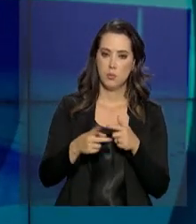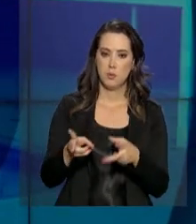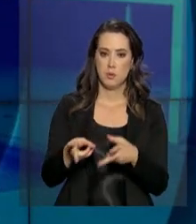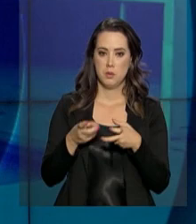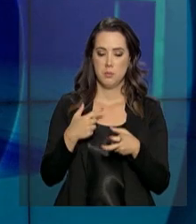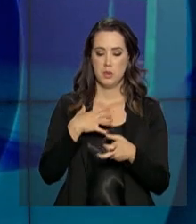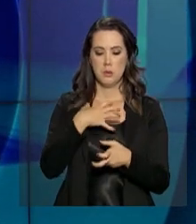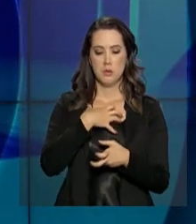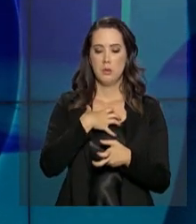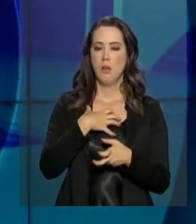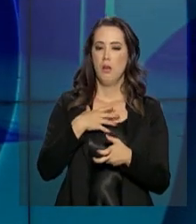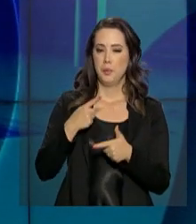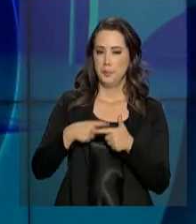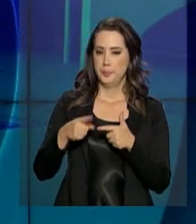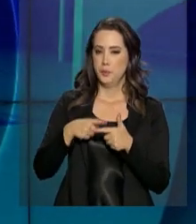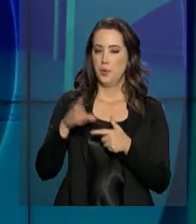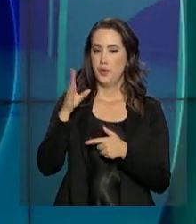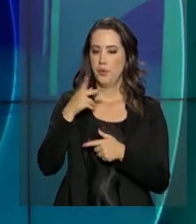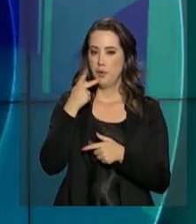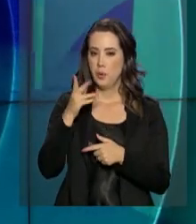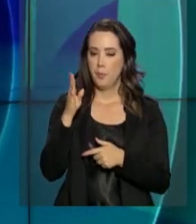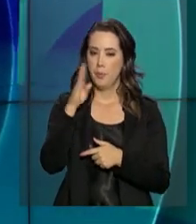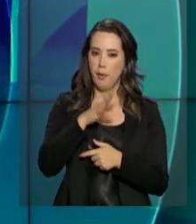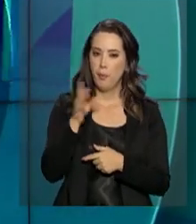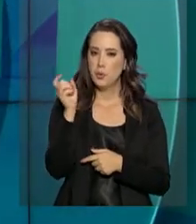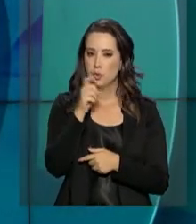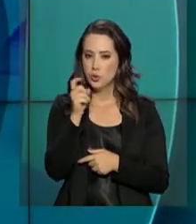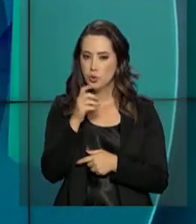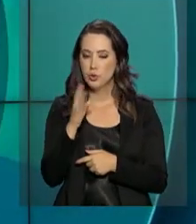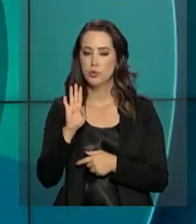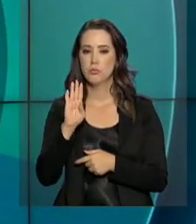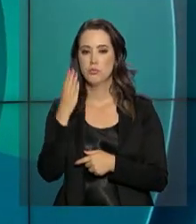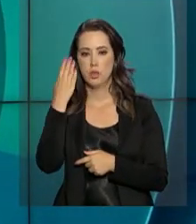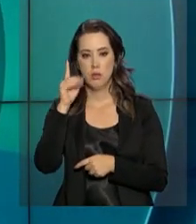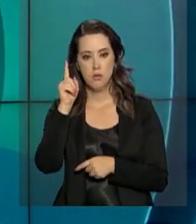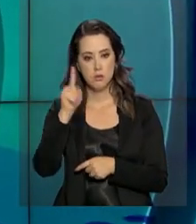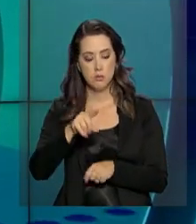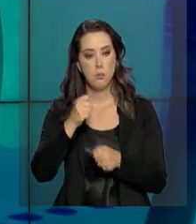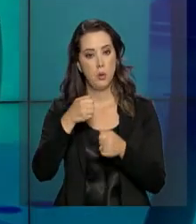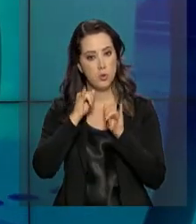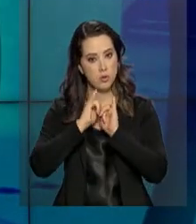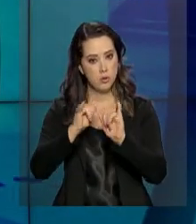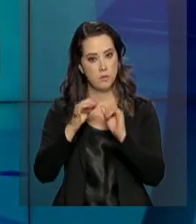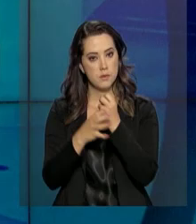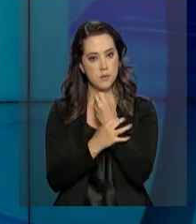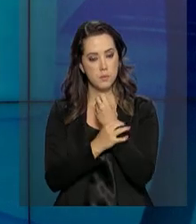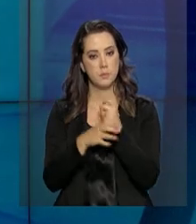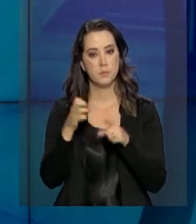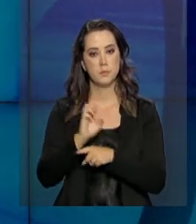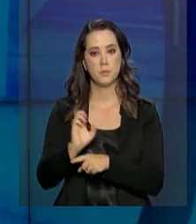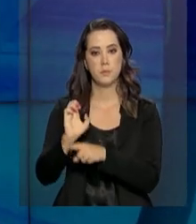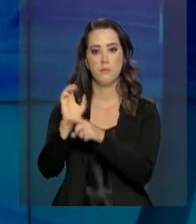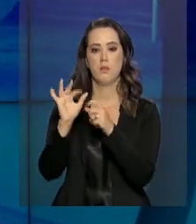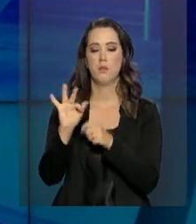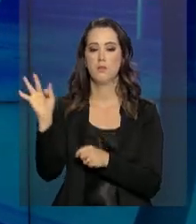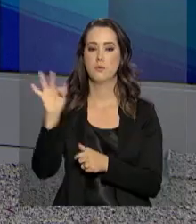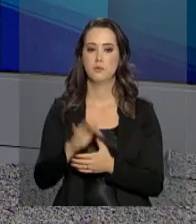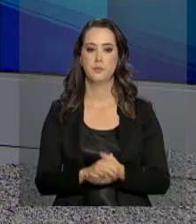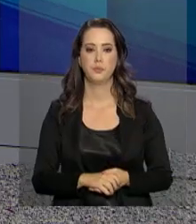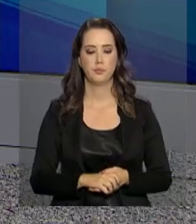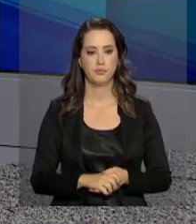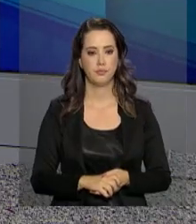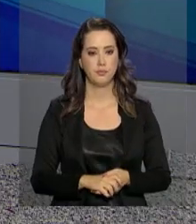honra ou em termos eleitorais podem denunciar aos órgãos de segurança estaduais ou federais